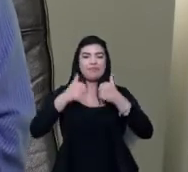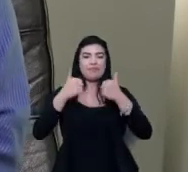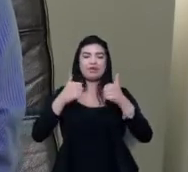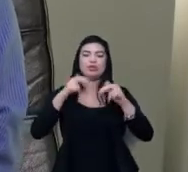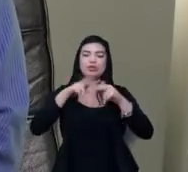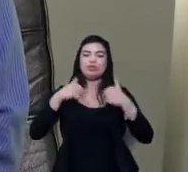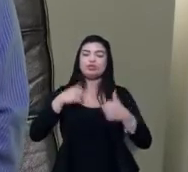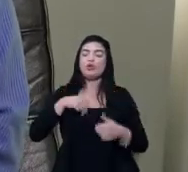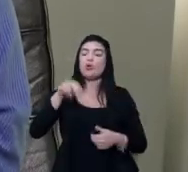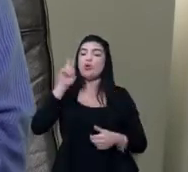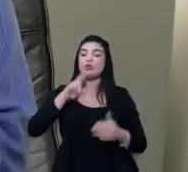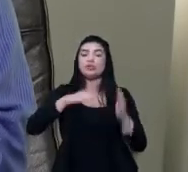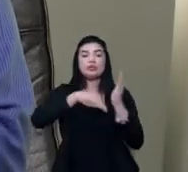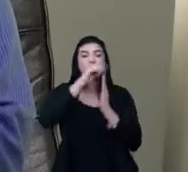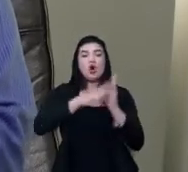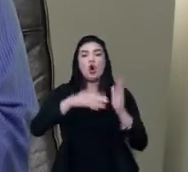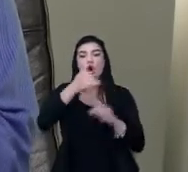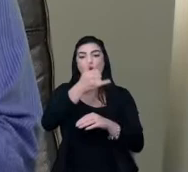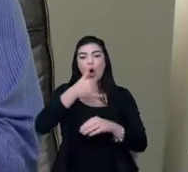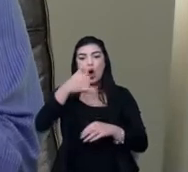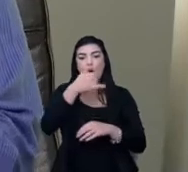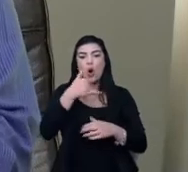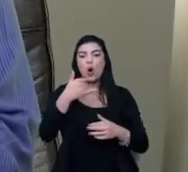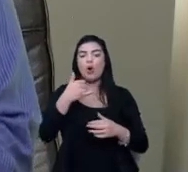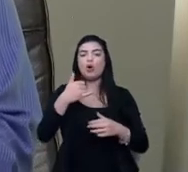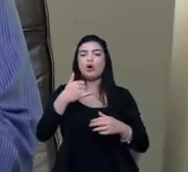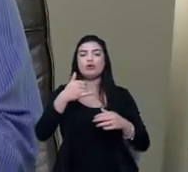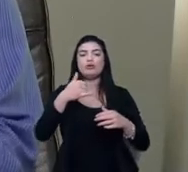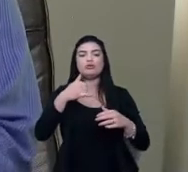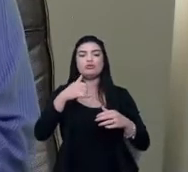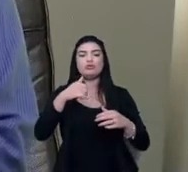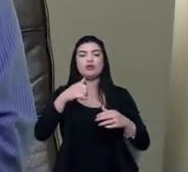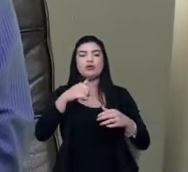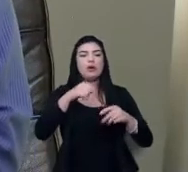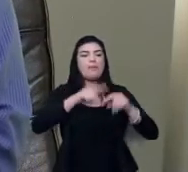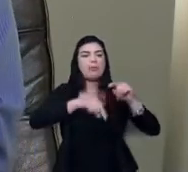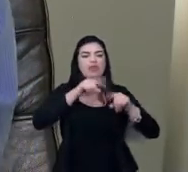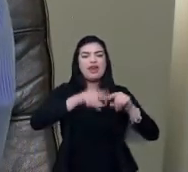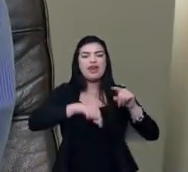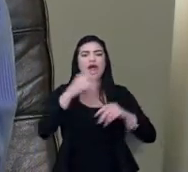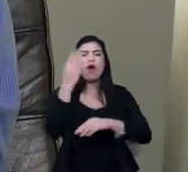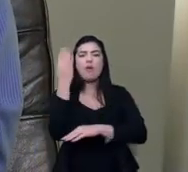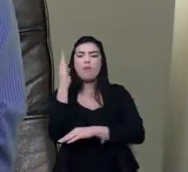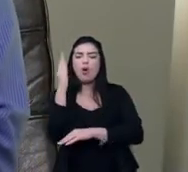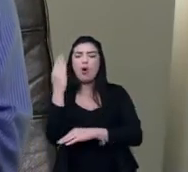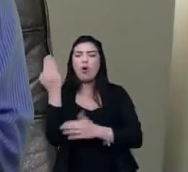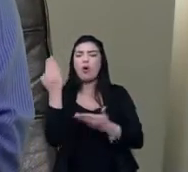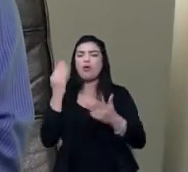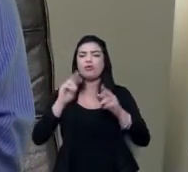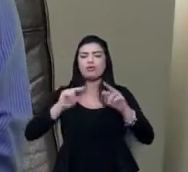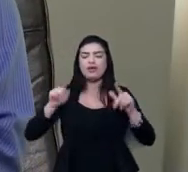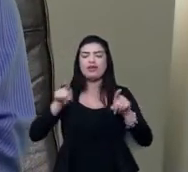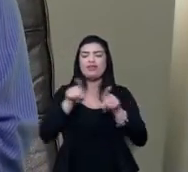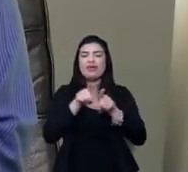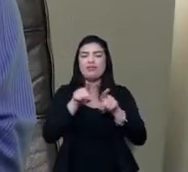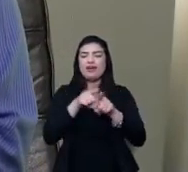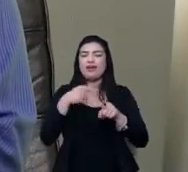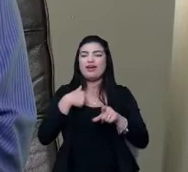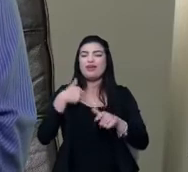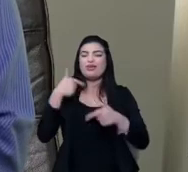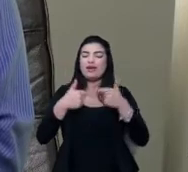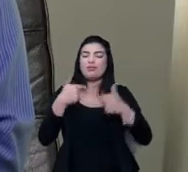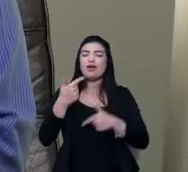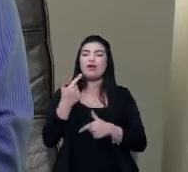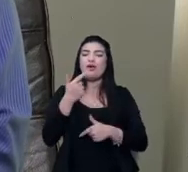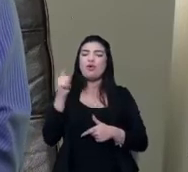óleo. Óleo sobre tela, às vezes sobre outros materiais, madeira e tal. E também com acrílico, mas eu gosto muito da tinta